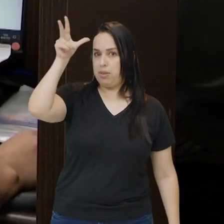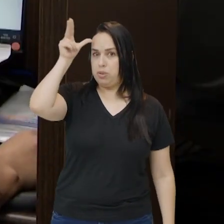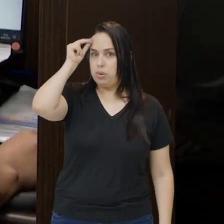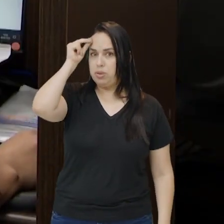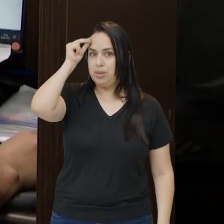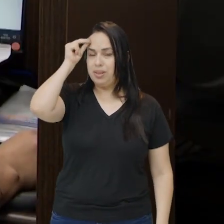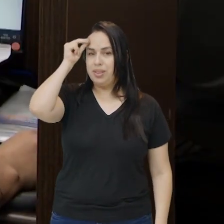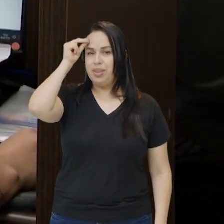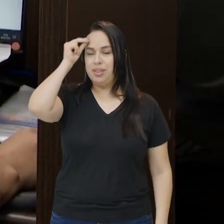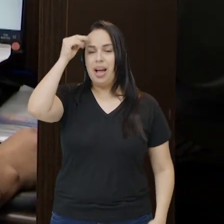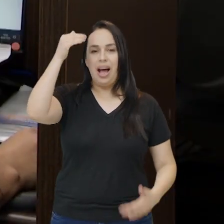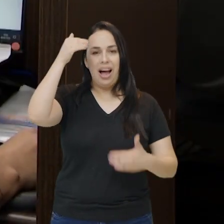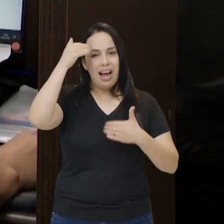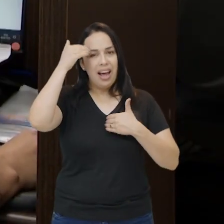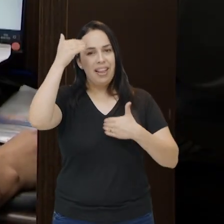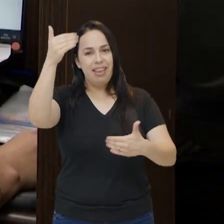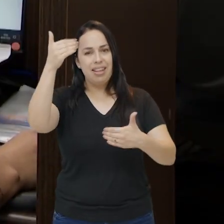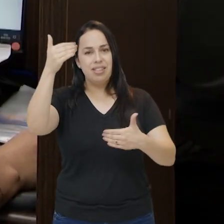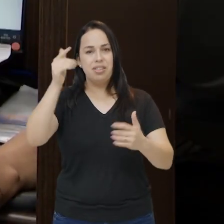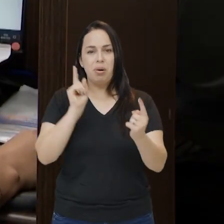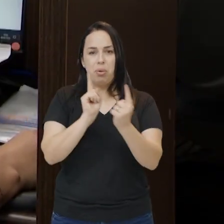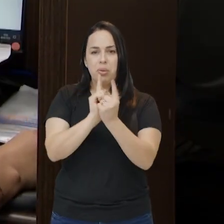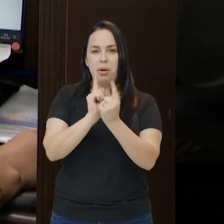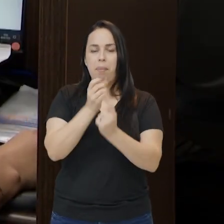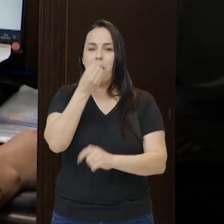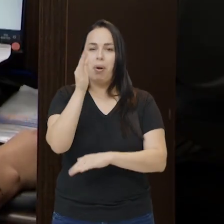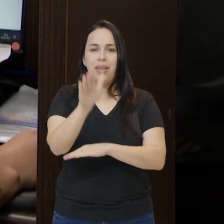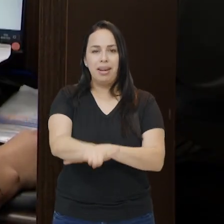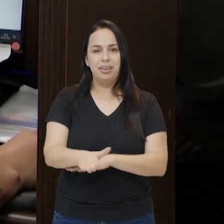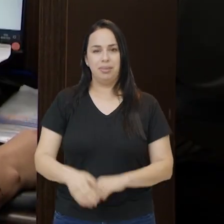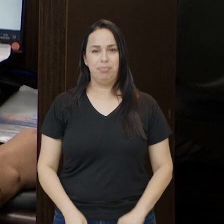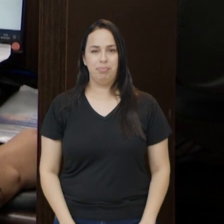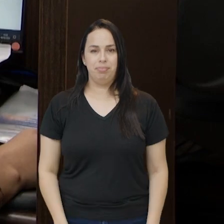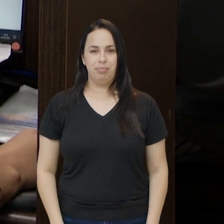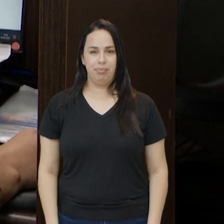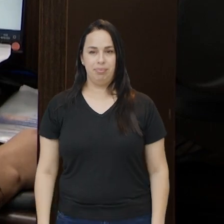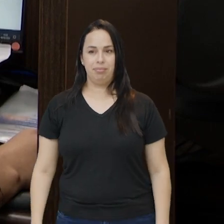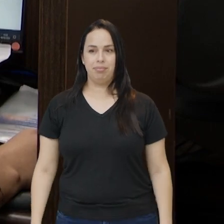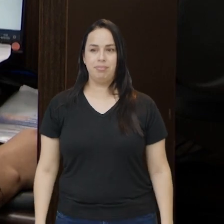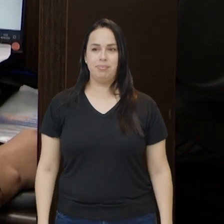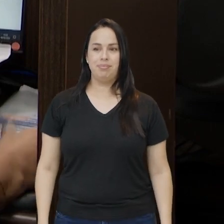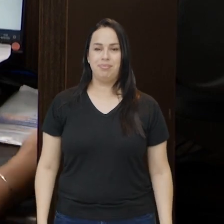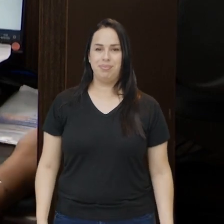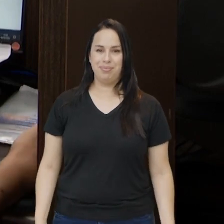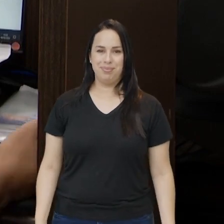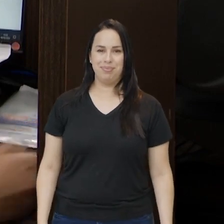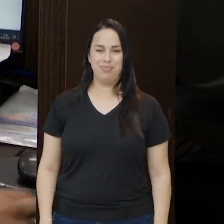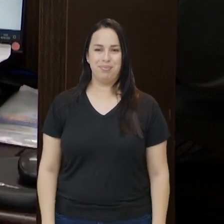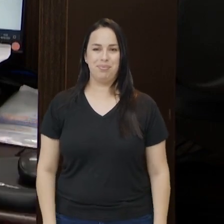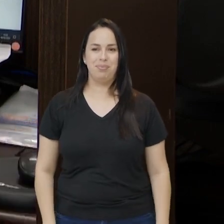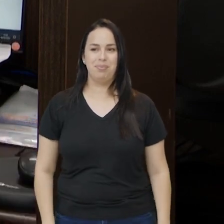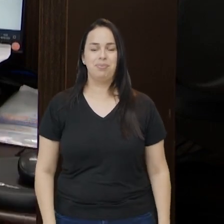A Prefeitura de São José agradece pelo seu contato. Desejamos uma ótima tarde.